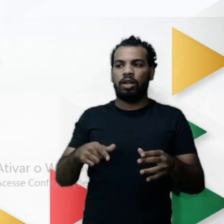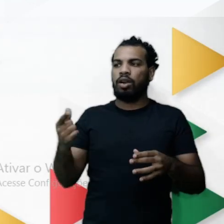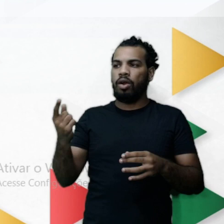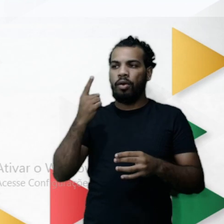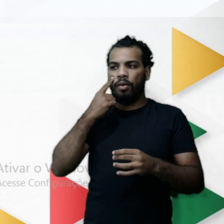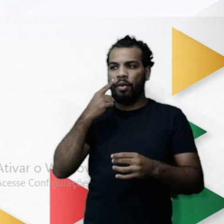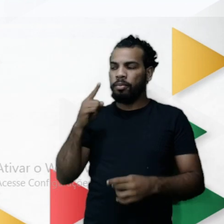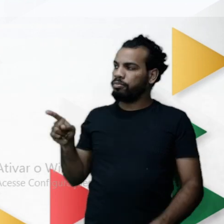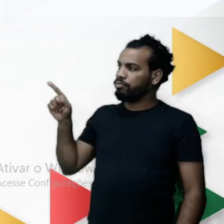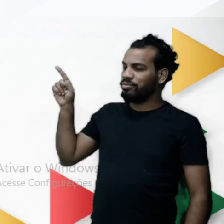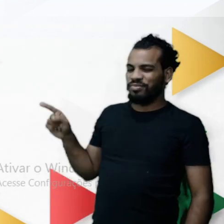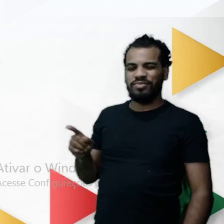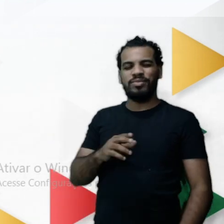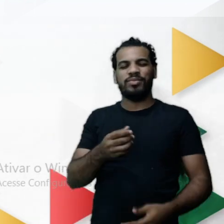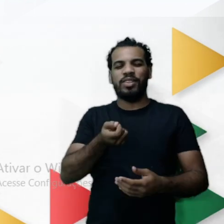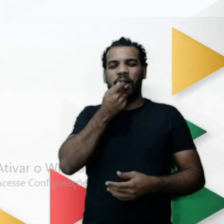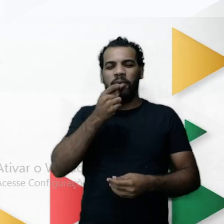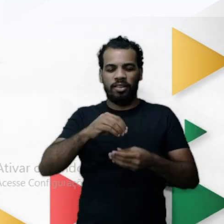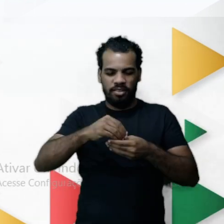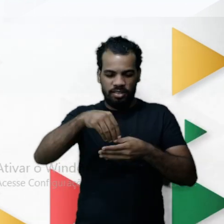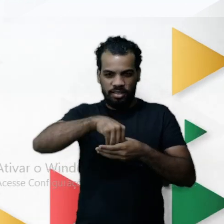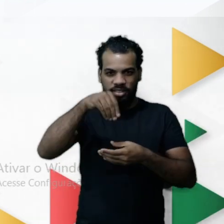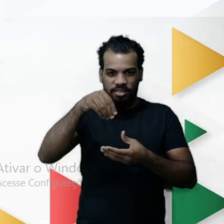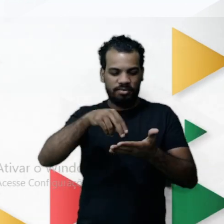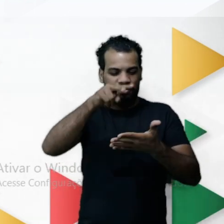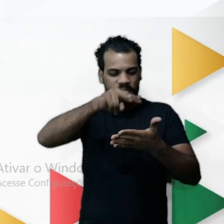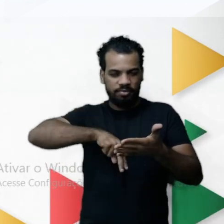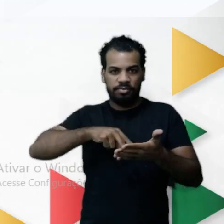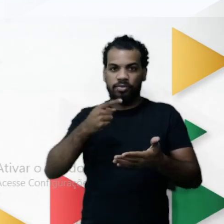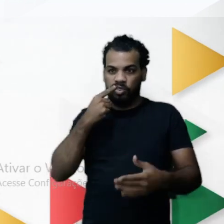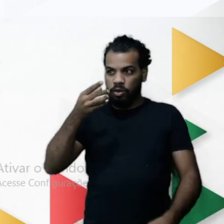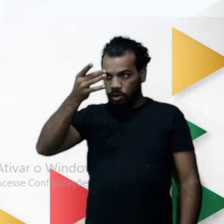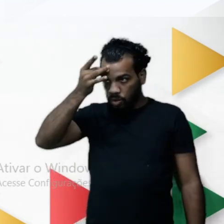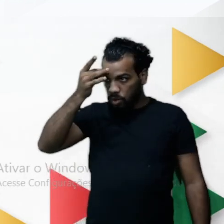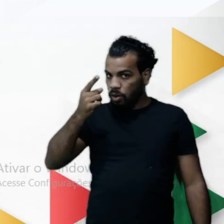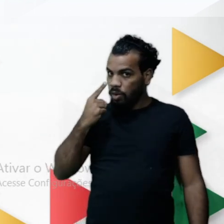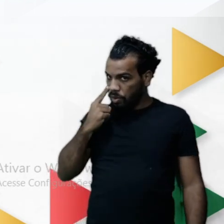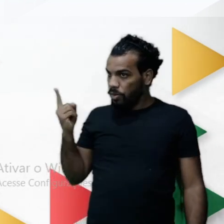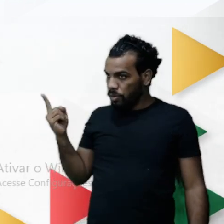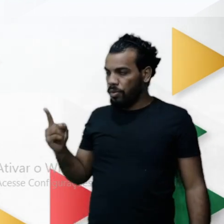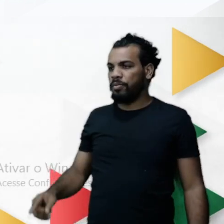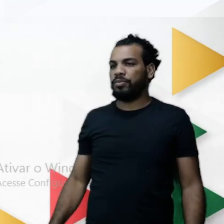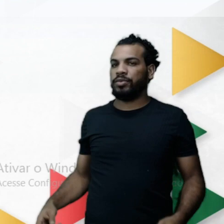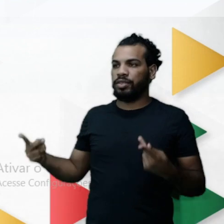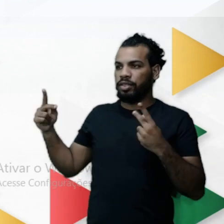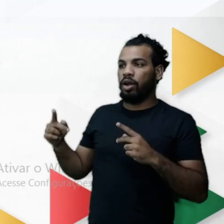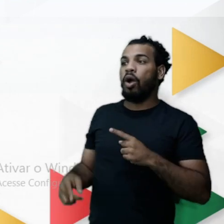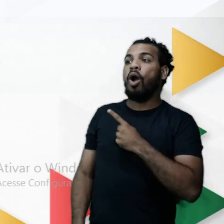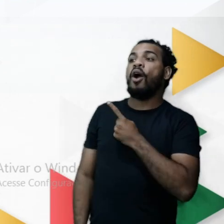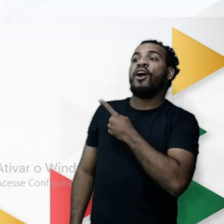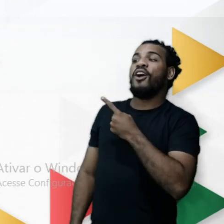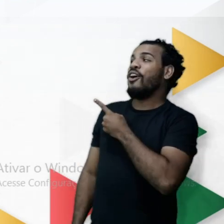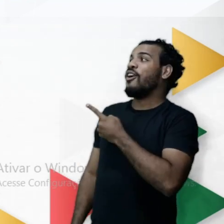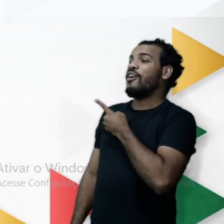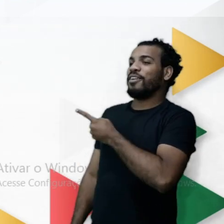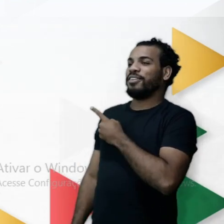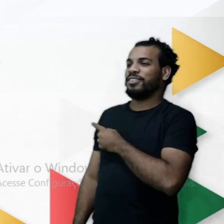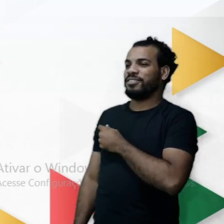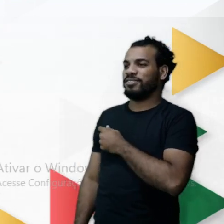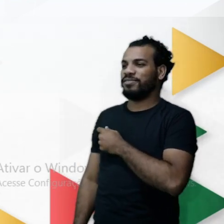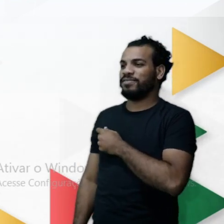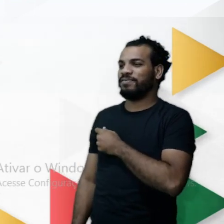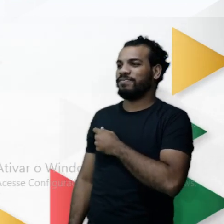estrutura, certo? A sua estrutura, a bula tem. Grave bem. Nós temos aqui, olhem só esse gênero